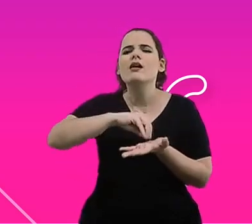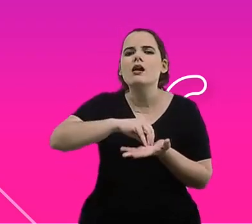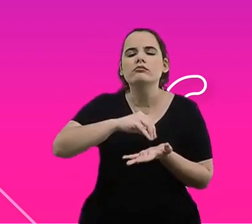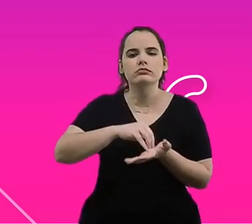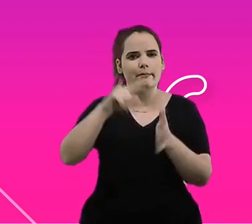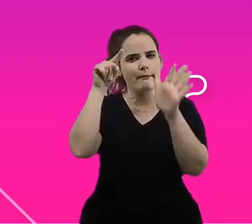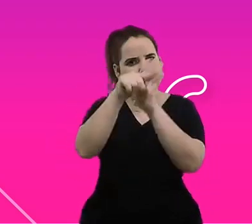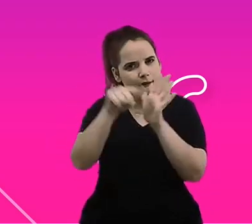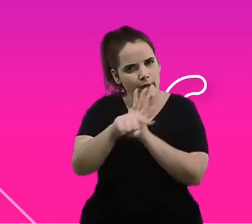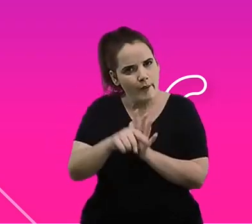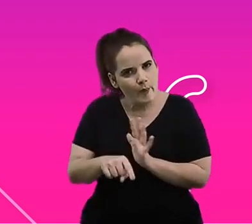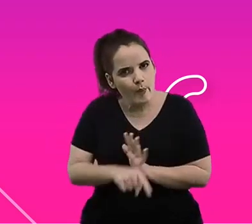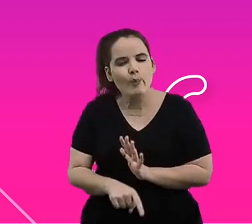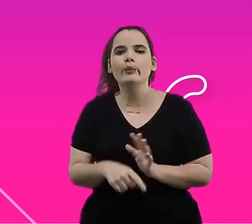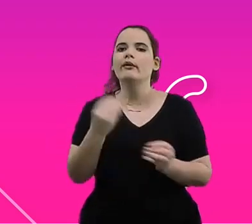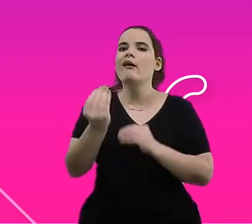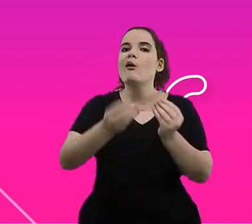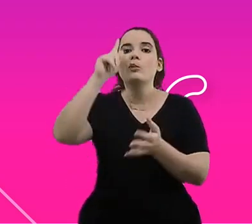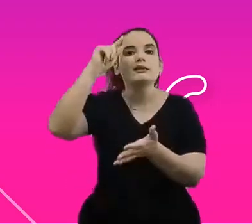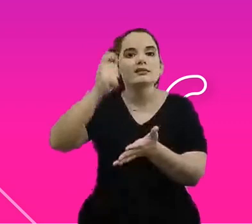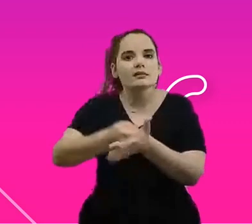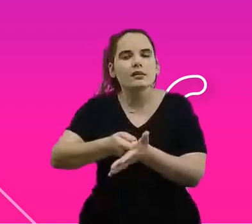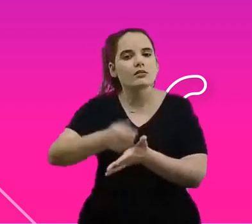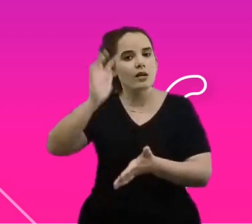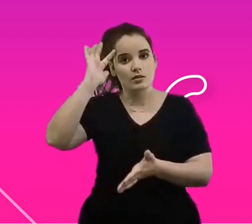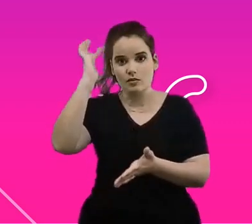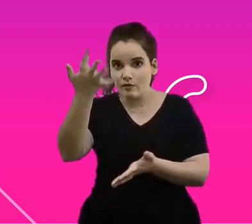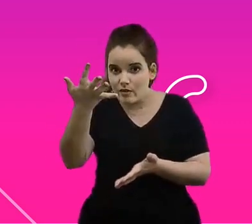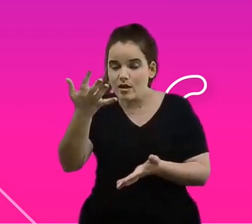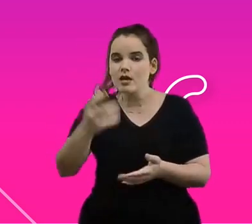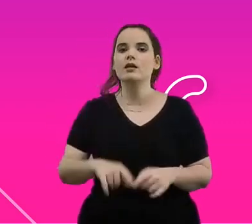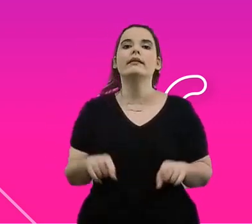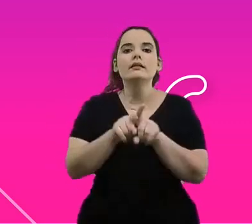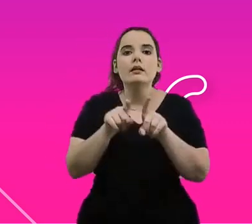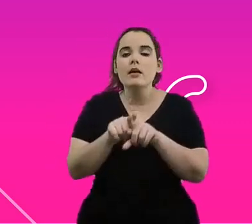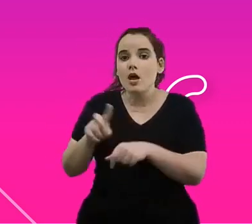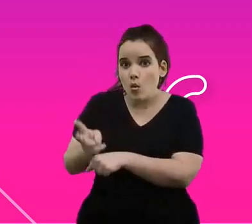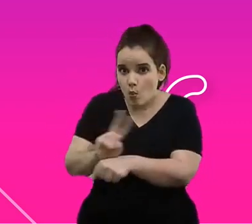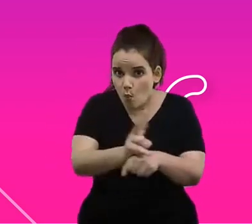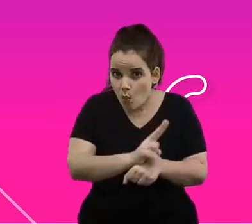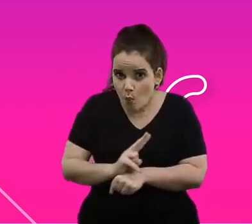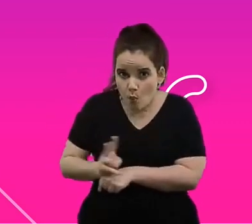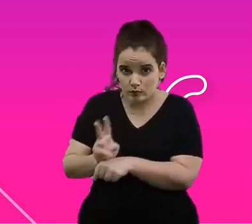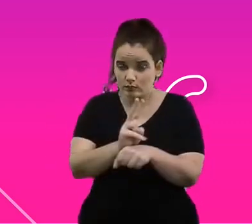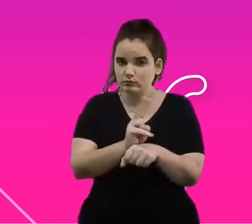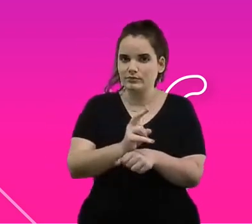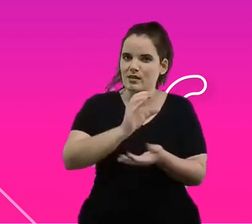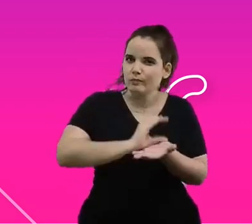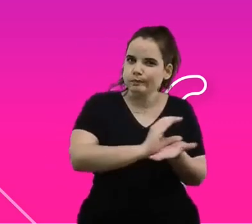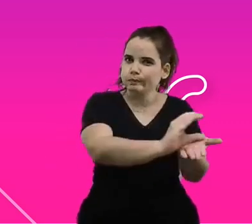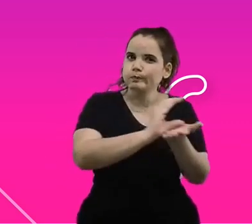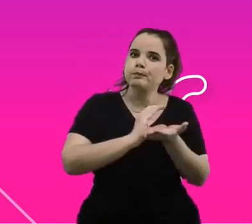tomada de decisão, como aperfeiçoar o monitoramento da nossa despesa e como aperfeiçoar a gestão da despesa.